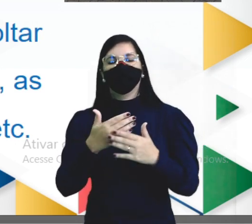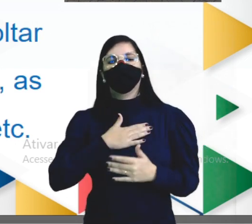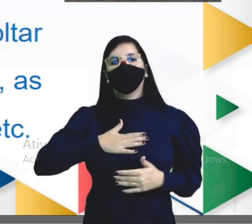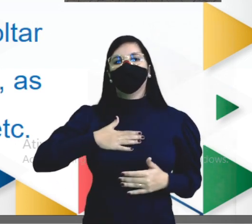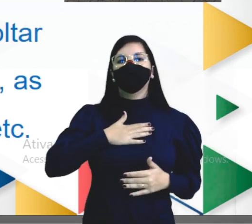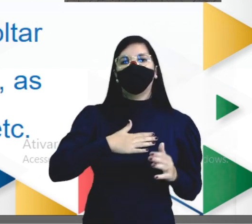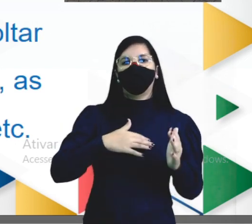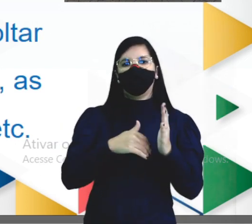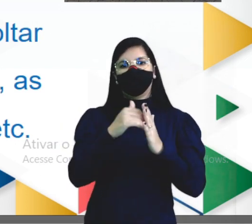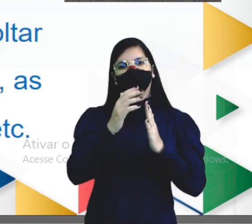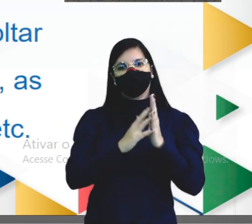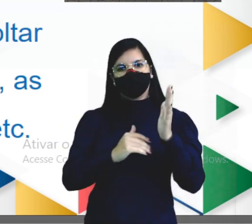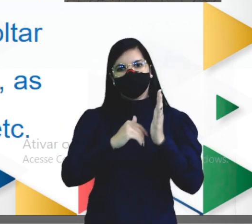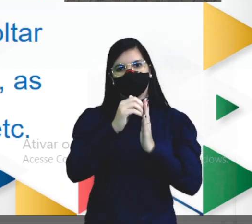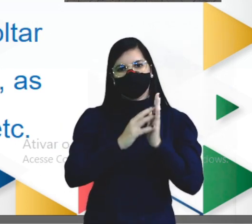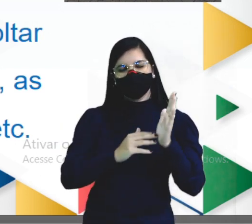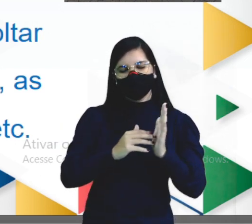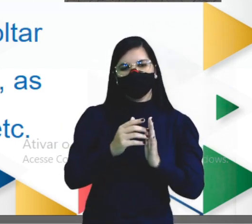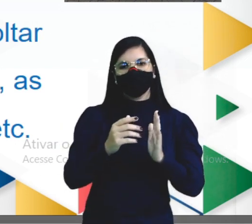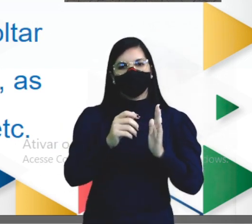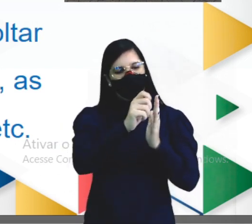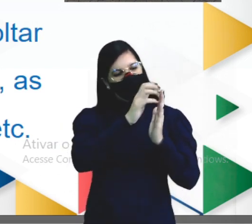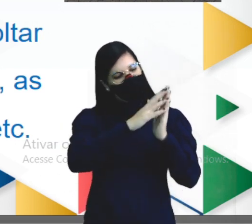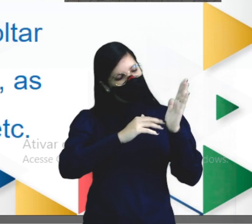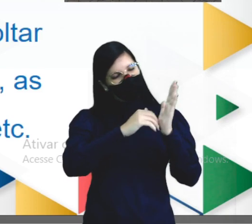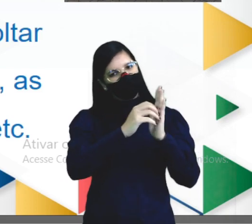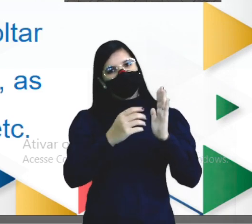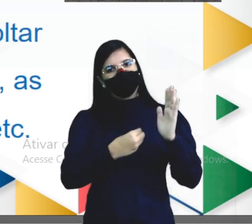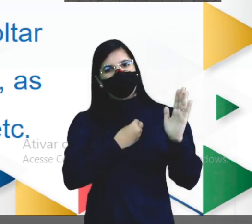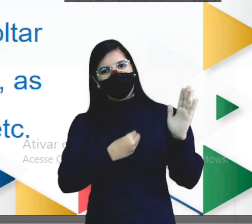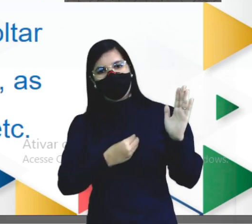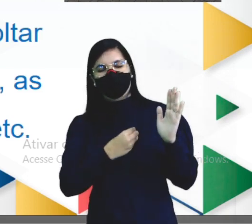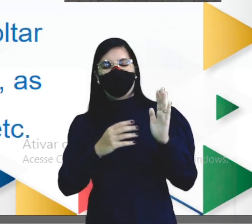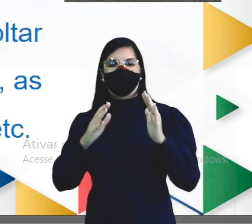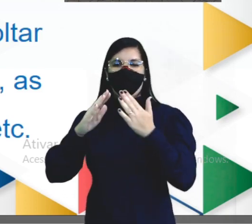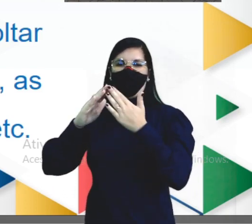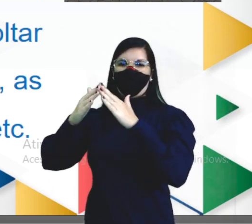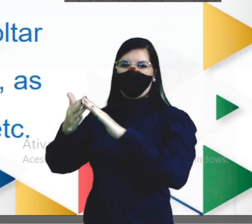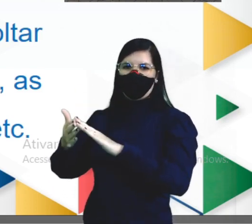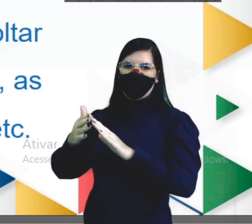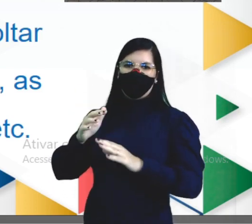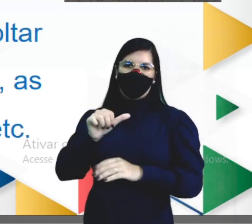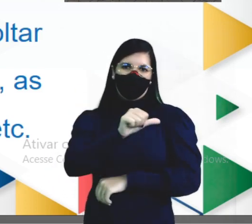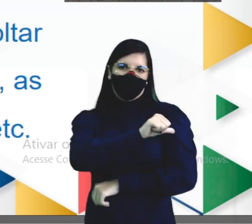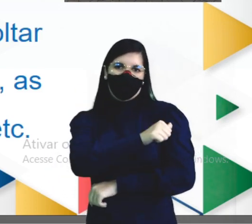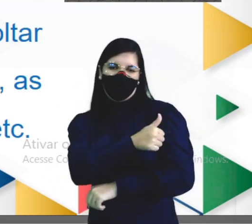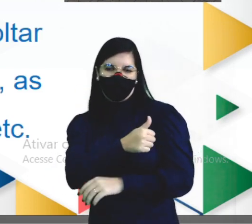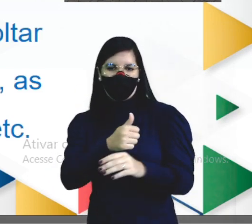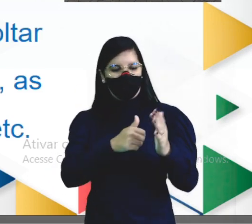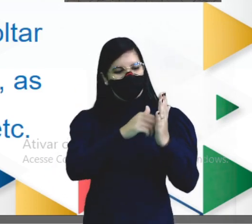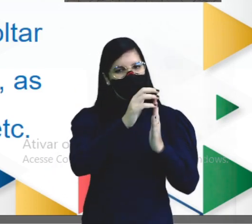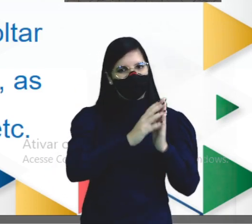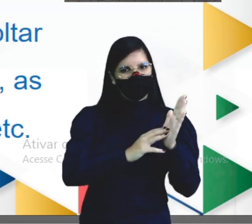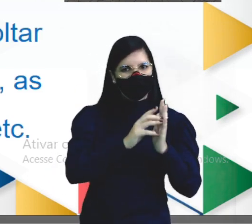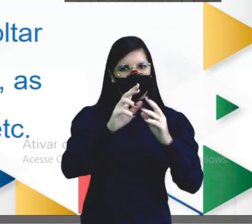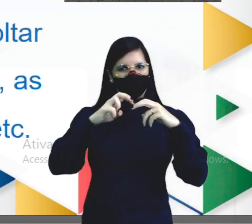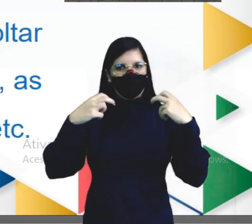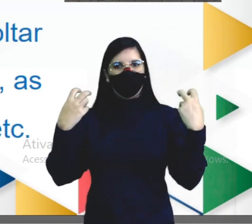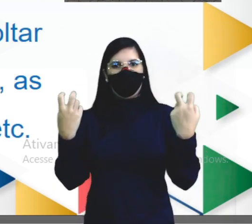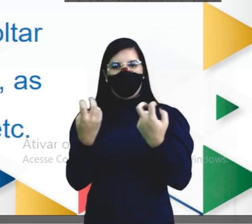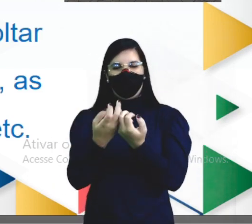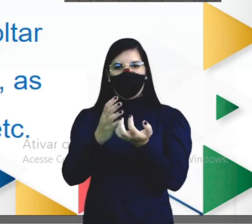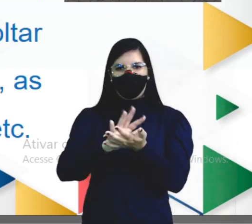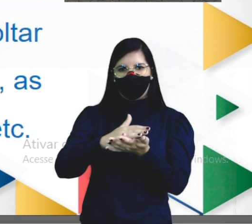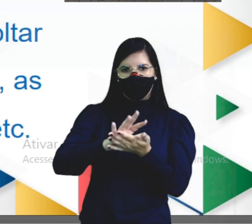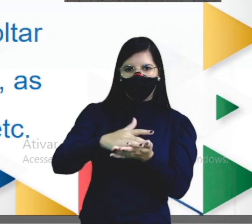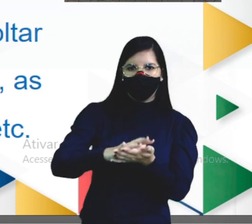pela pintura, né? Retratava a vida e a cultura das favelas cariocas, pintava as morenas, as rodas de samba, crianças brincando